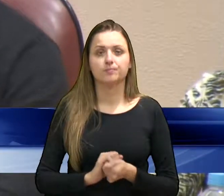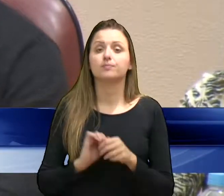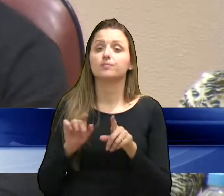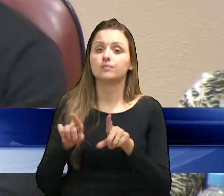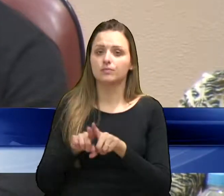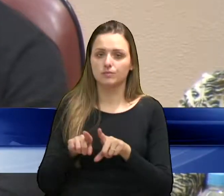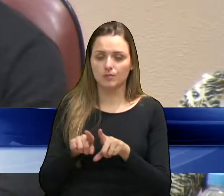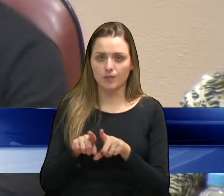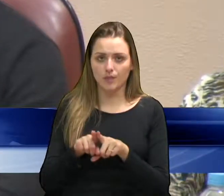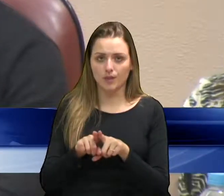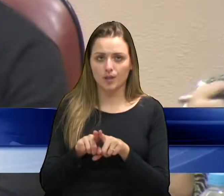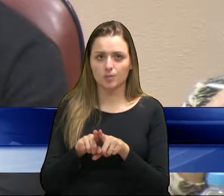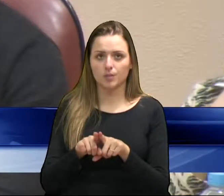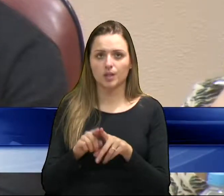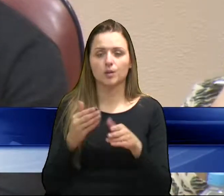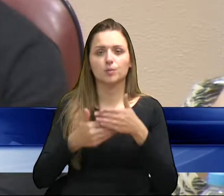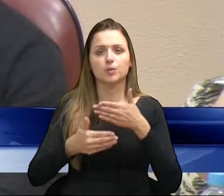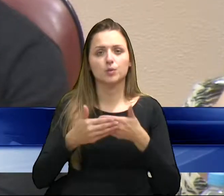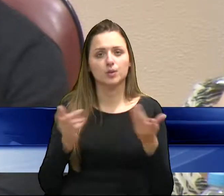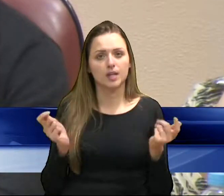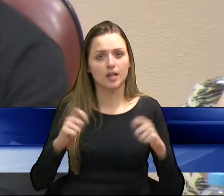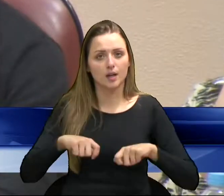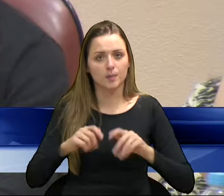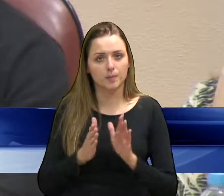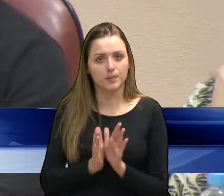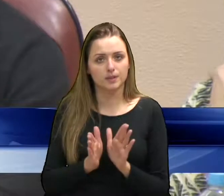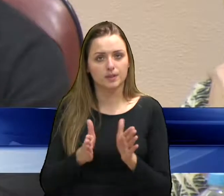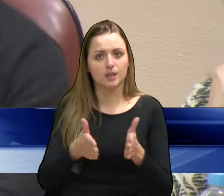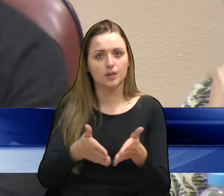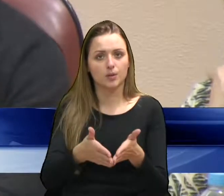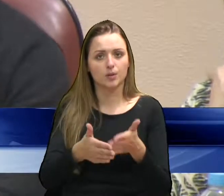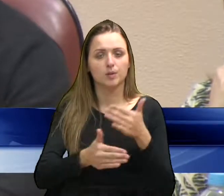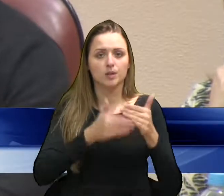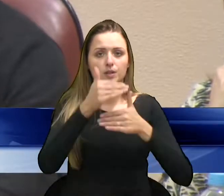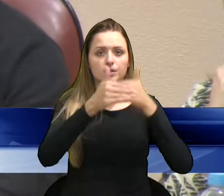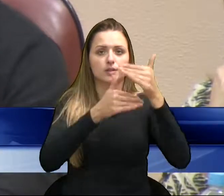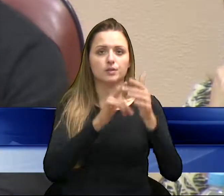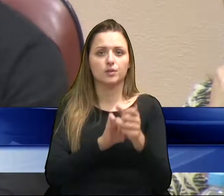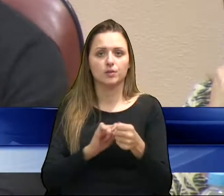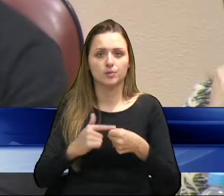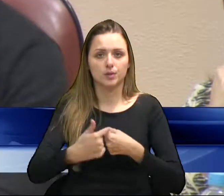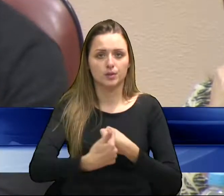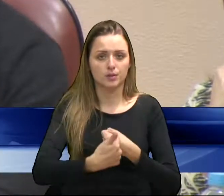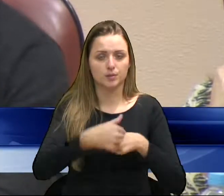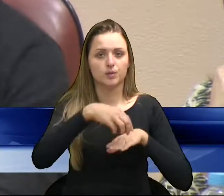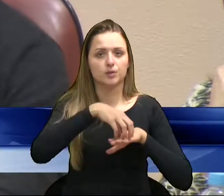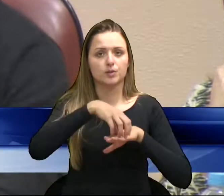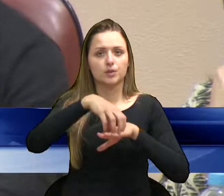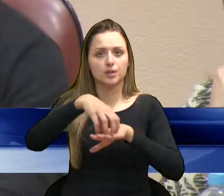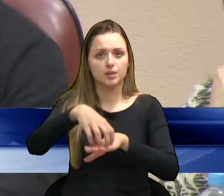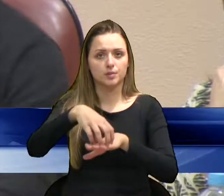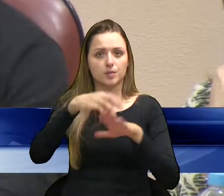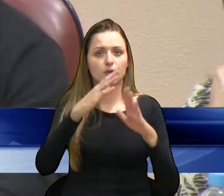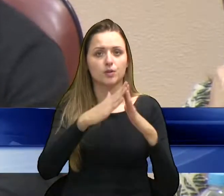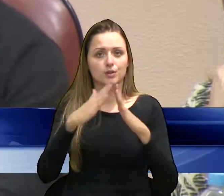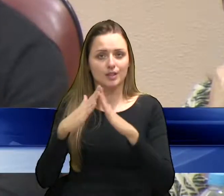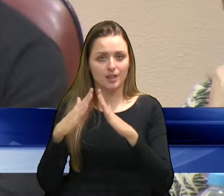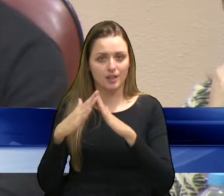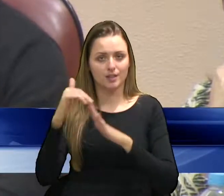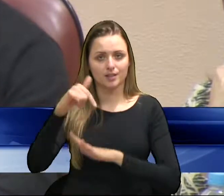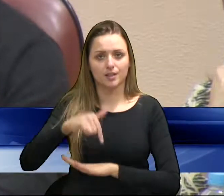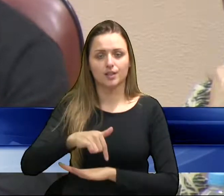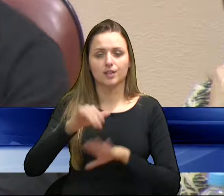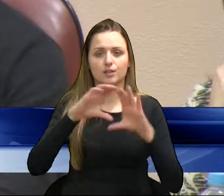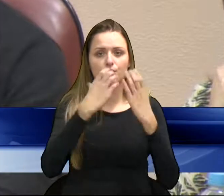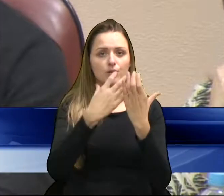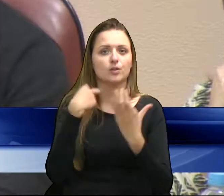também pelos fatos de ser competência da Comissão do Desenvolvimento Urbano, Transporte e Habitação desta Casa,